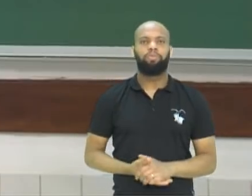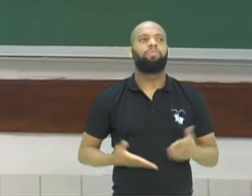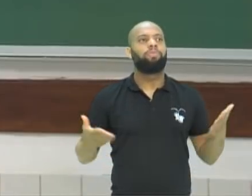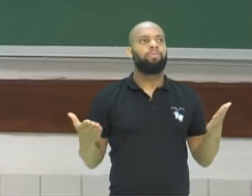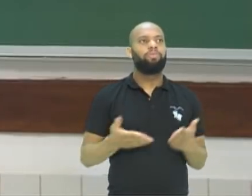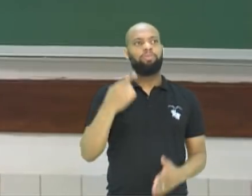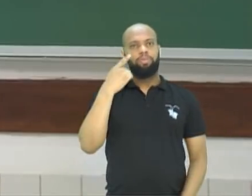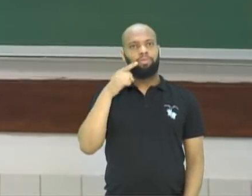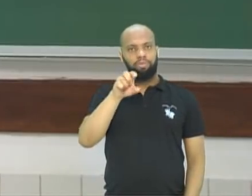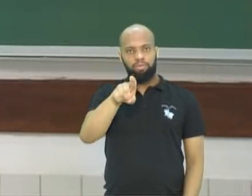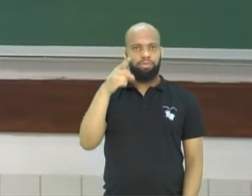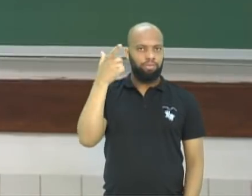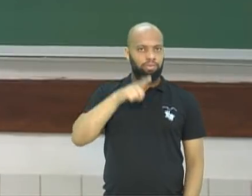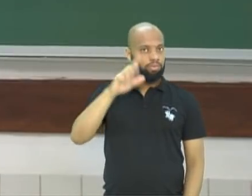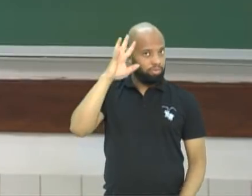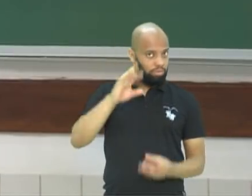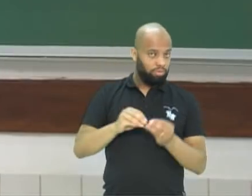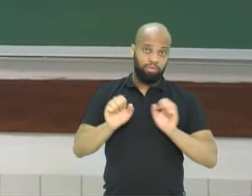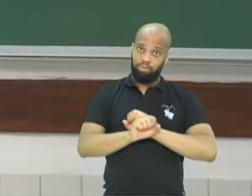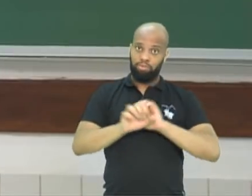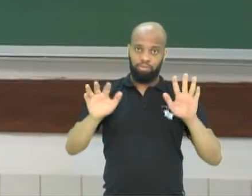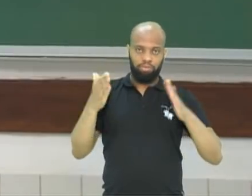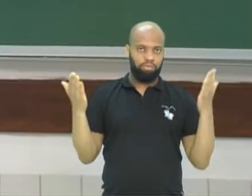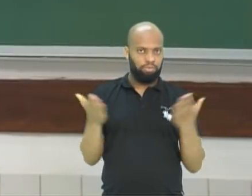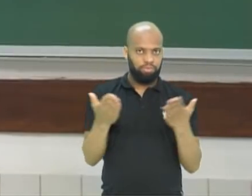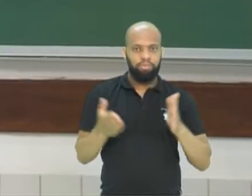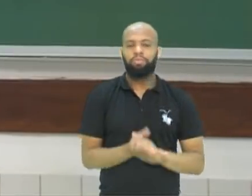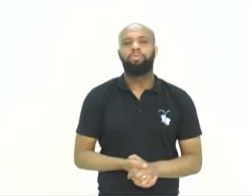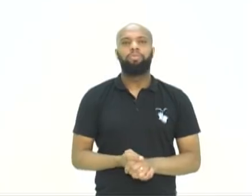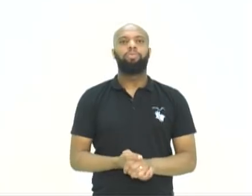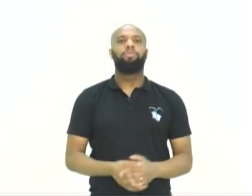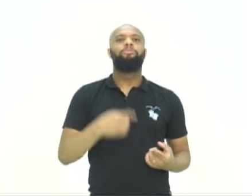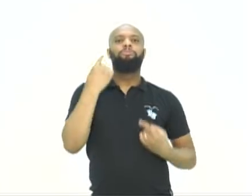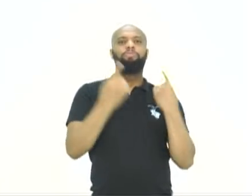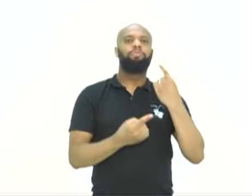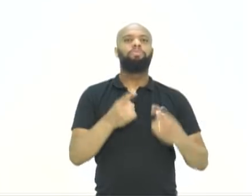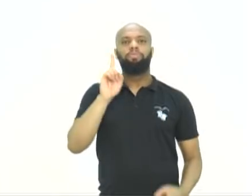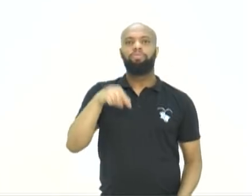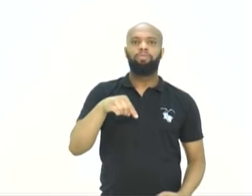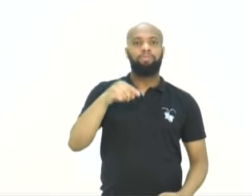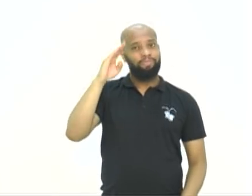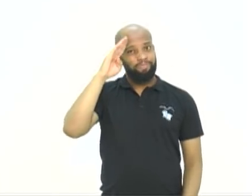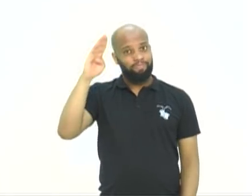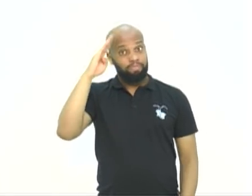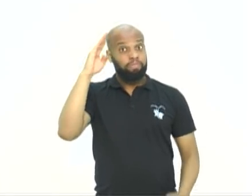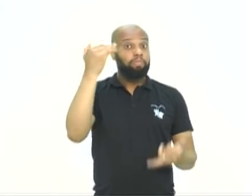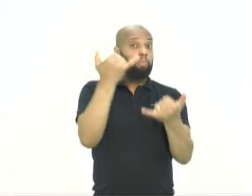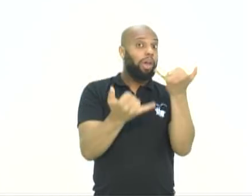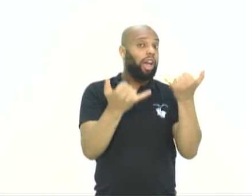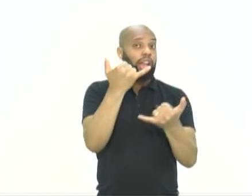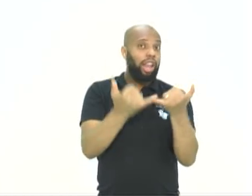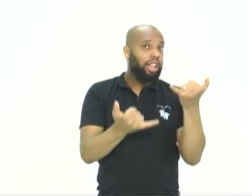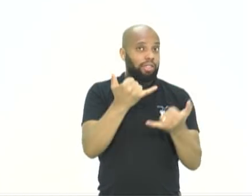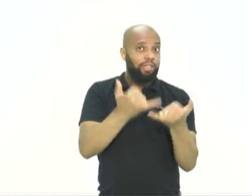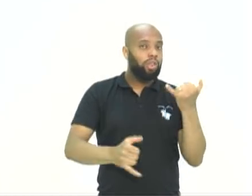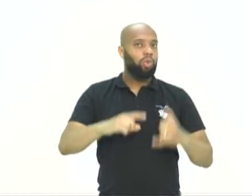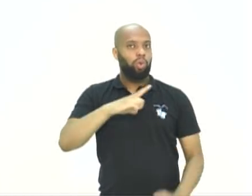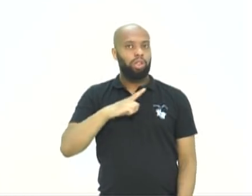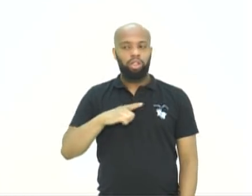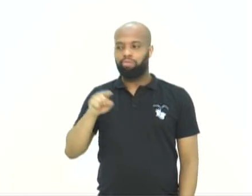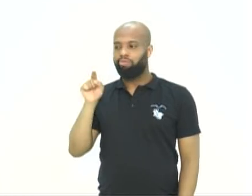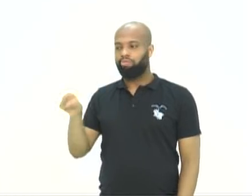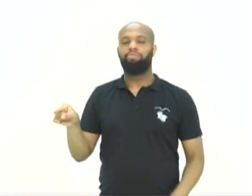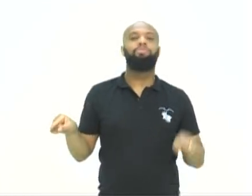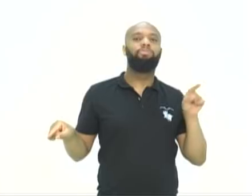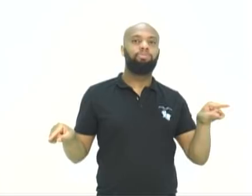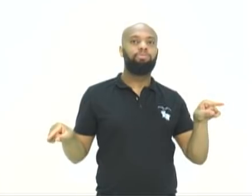ver se vocês entenderam isso então. Vou lançar um desafio para vocês. Quais eram as principais semelhanças entre